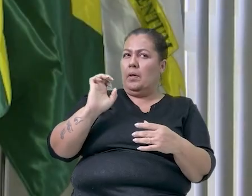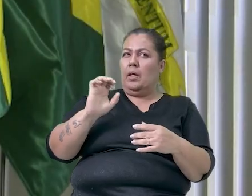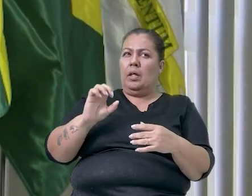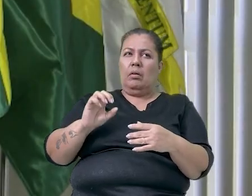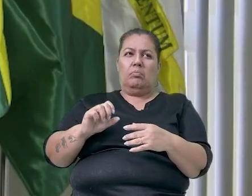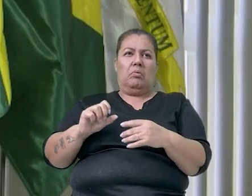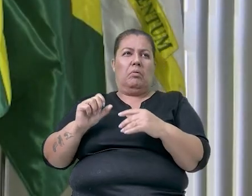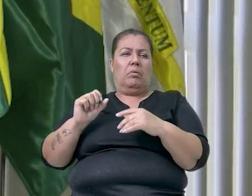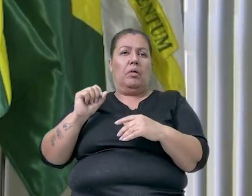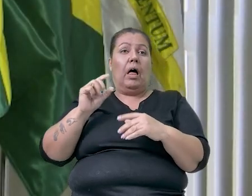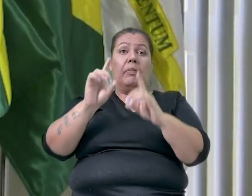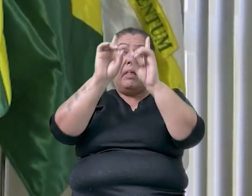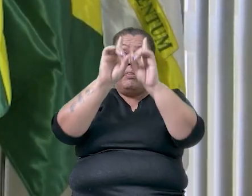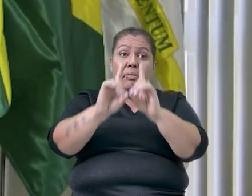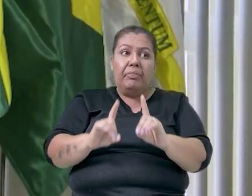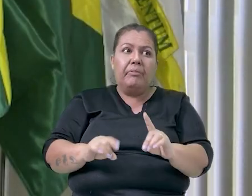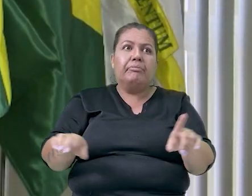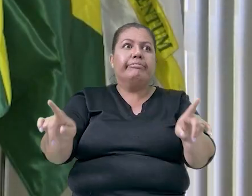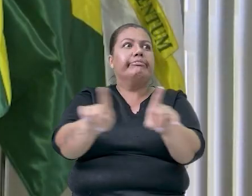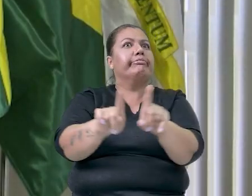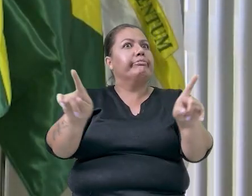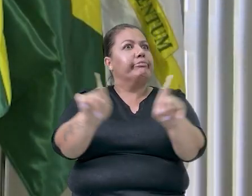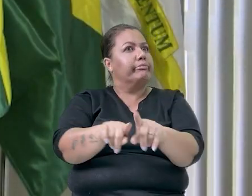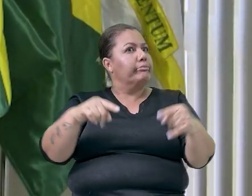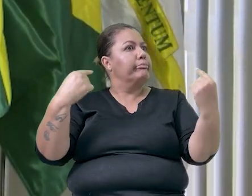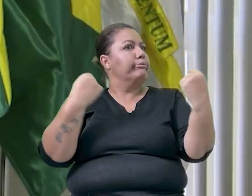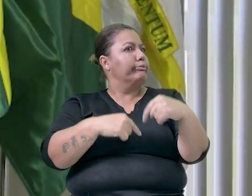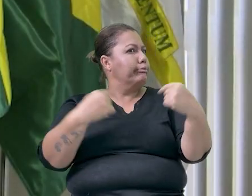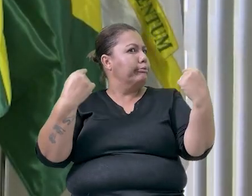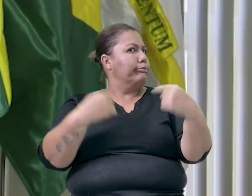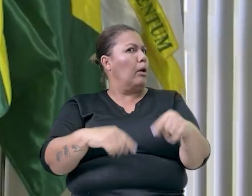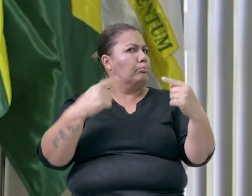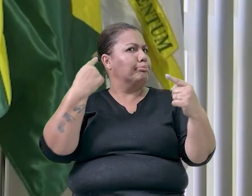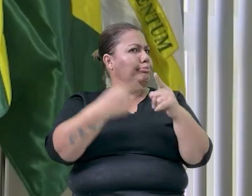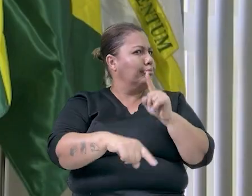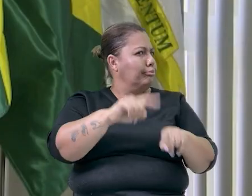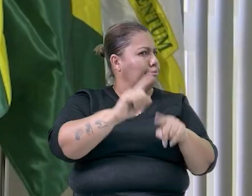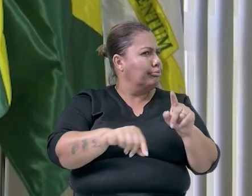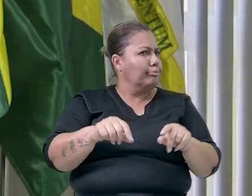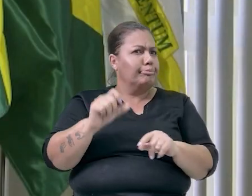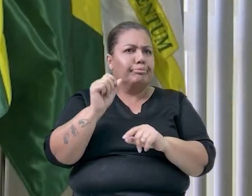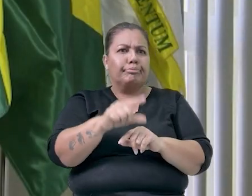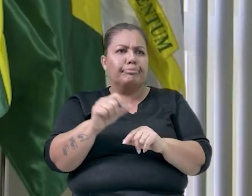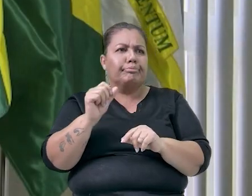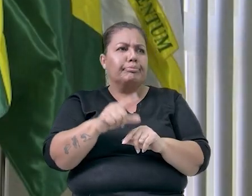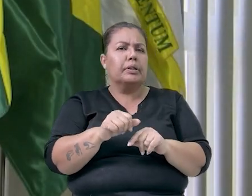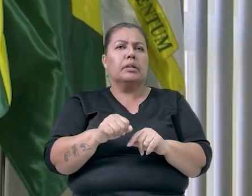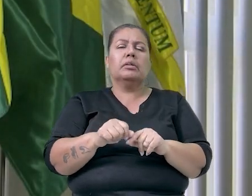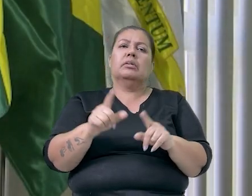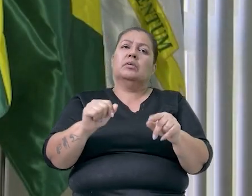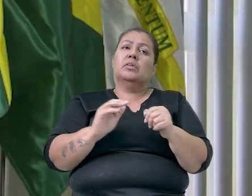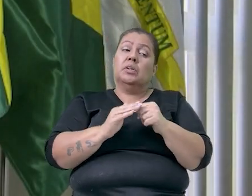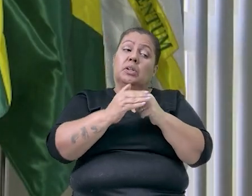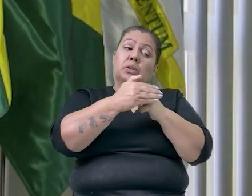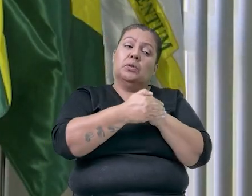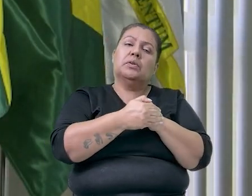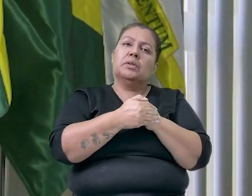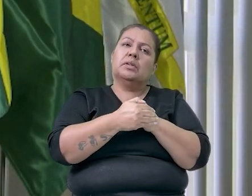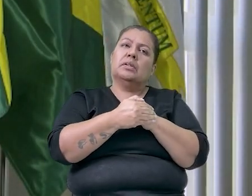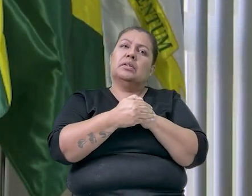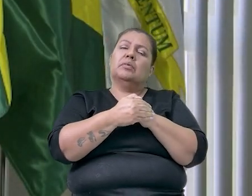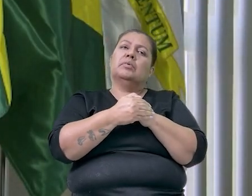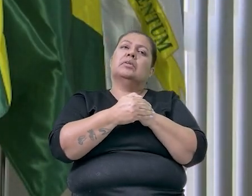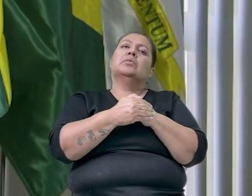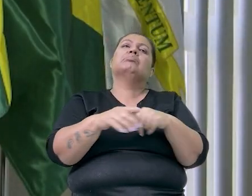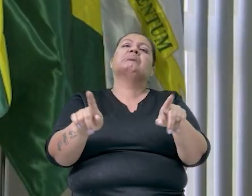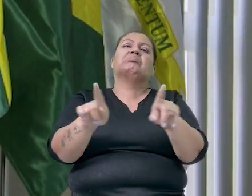até deficientes físicos. Então, neste caso, o crime foi praticado por omissão. E a omissão é relevante,